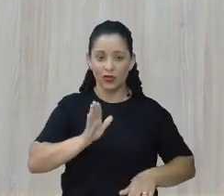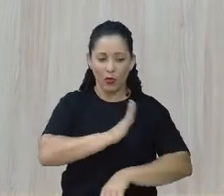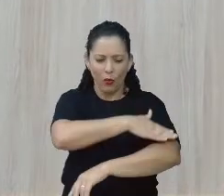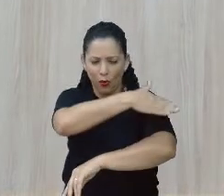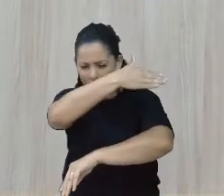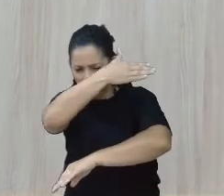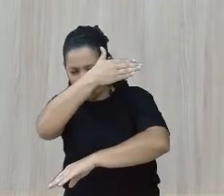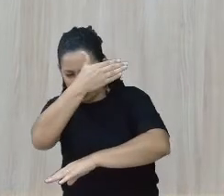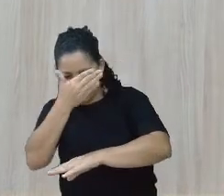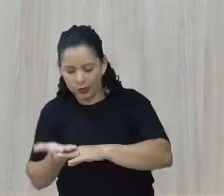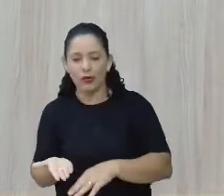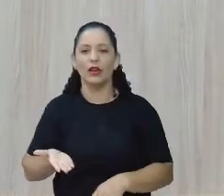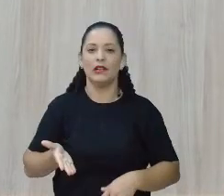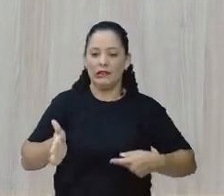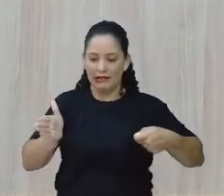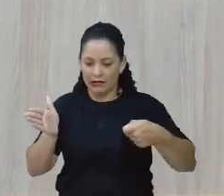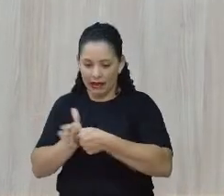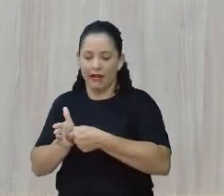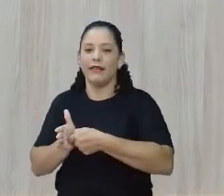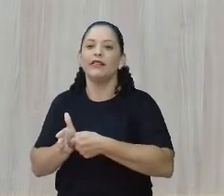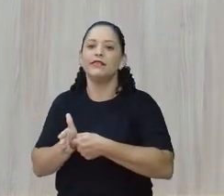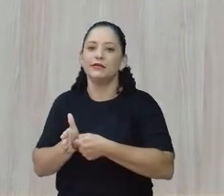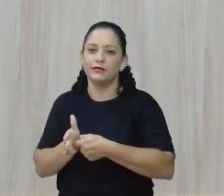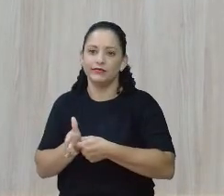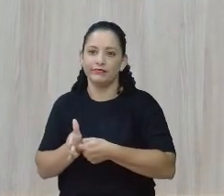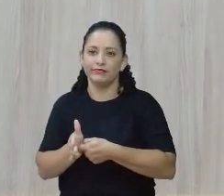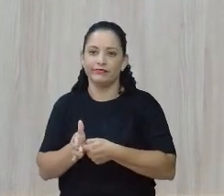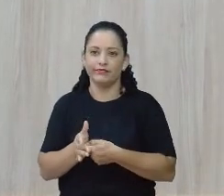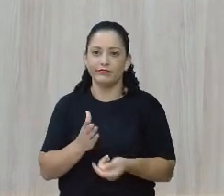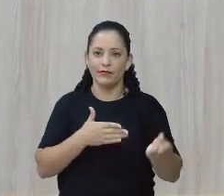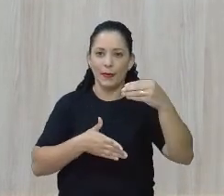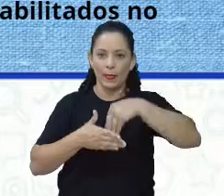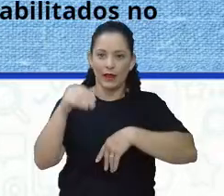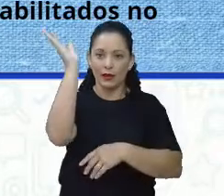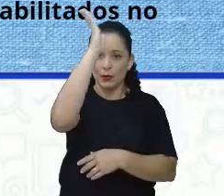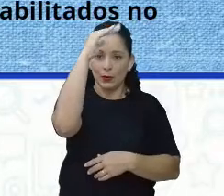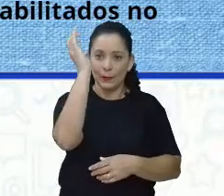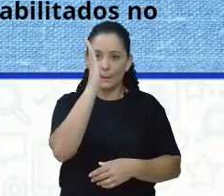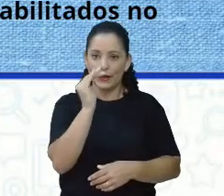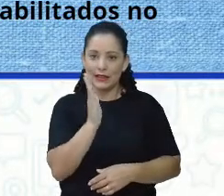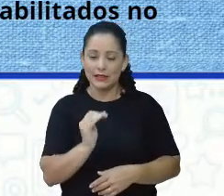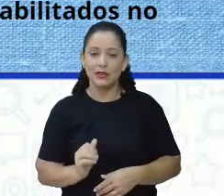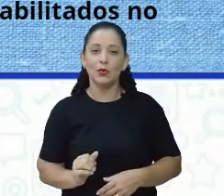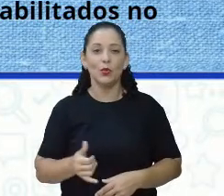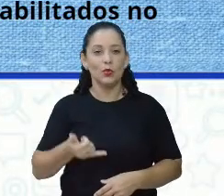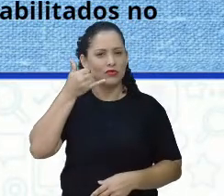todinho carregando. No Brasil, um celular fez a sua primeira